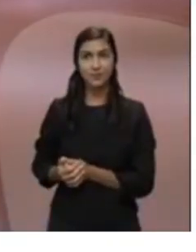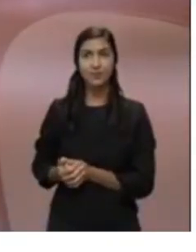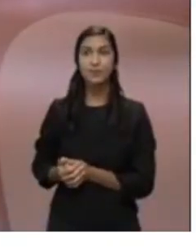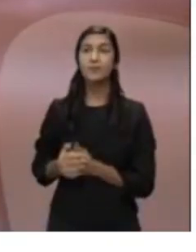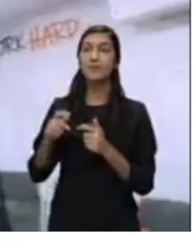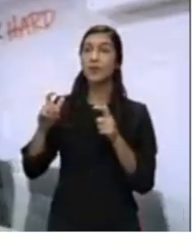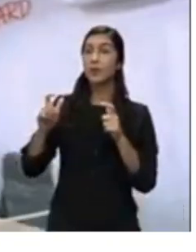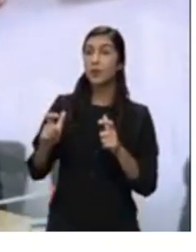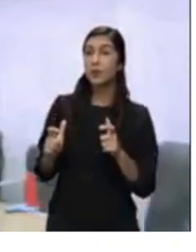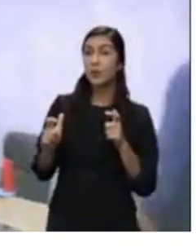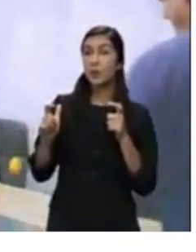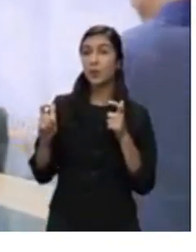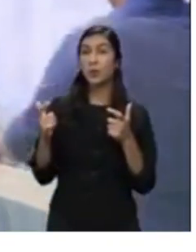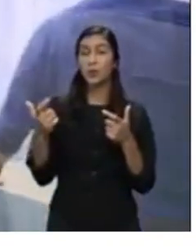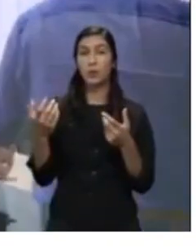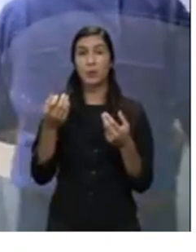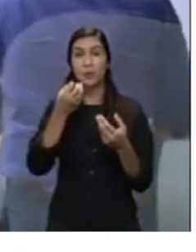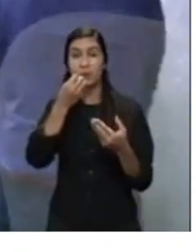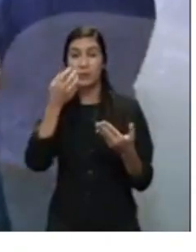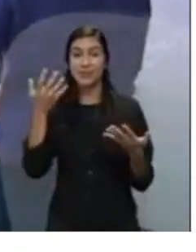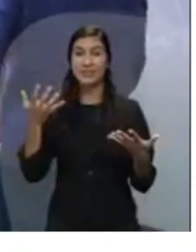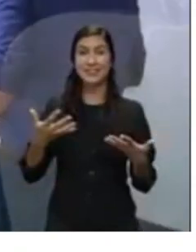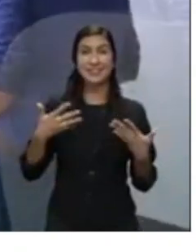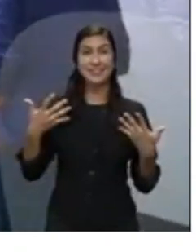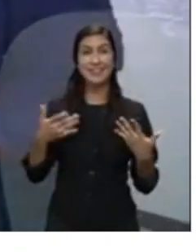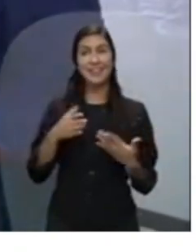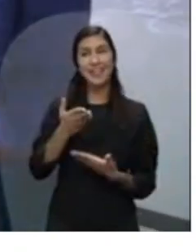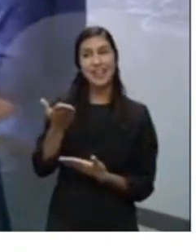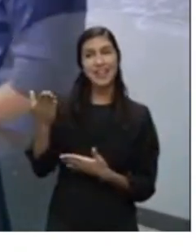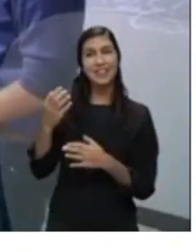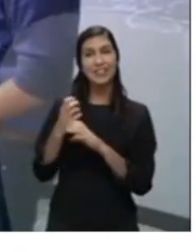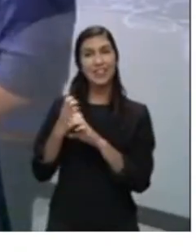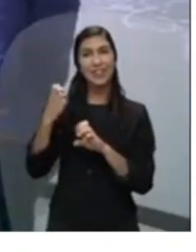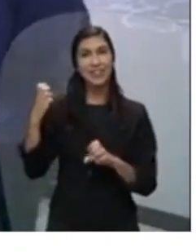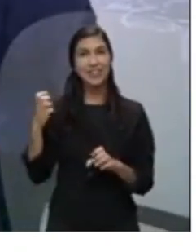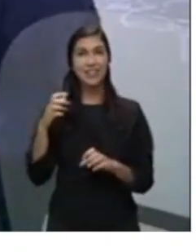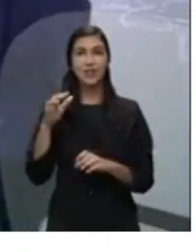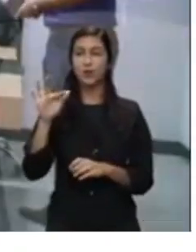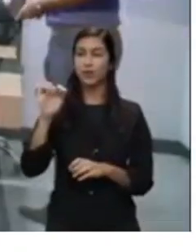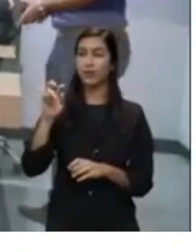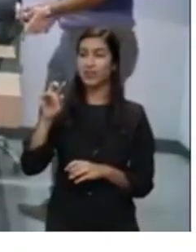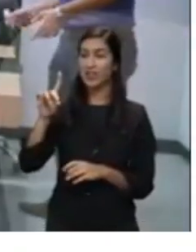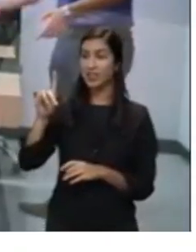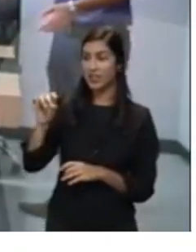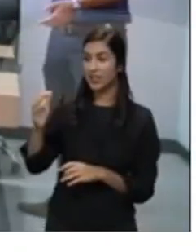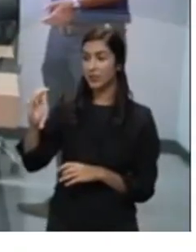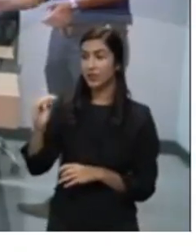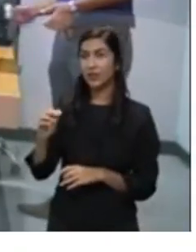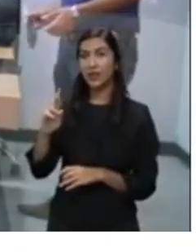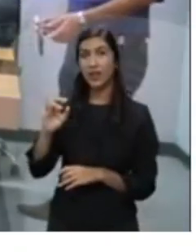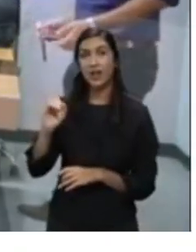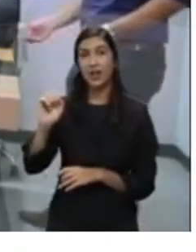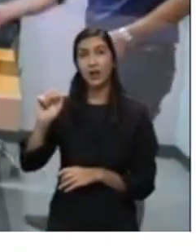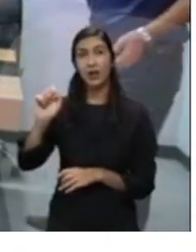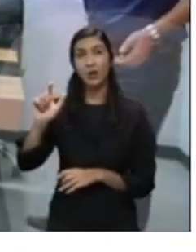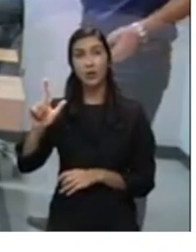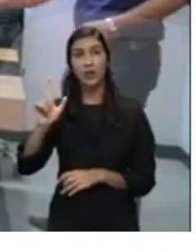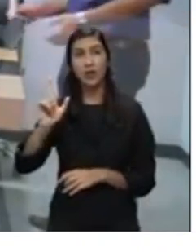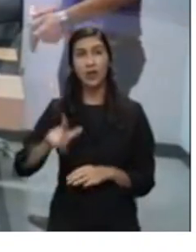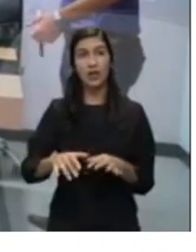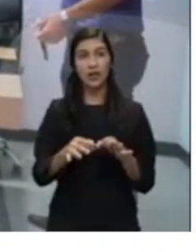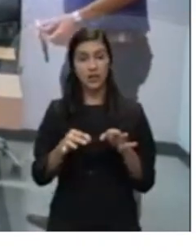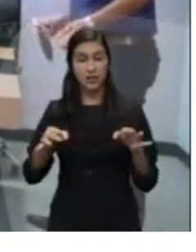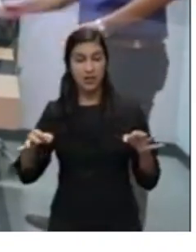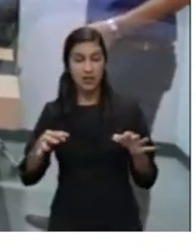É num ambiente moderno e descontraído que os engenheiros civis Fernando e Raul exploram conceitos matemáticos como área,